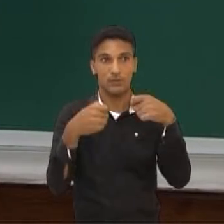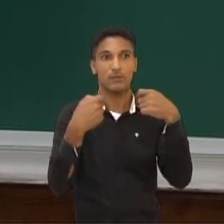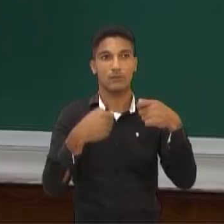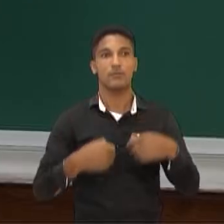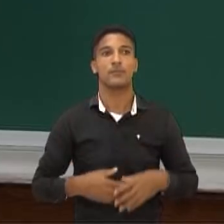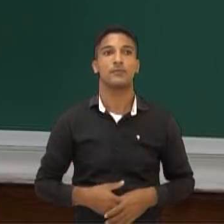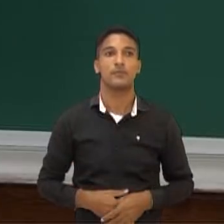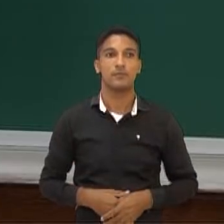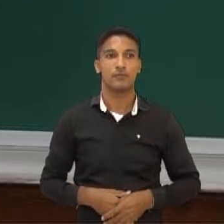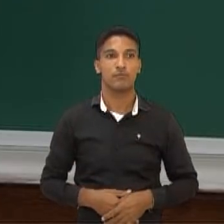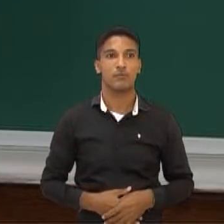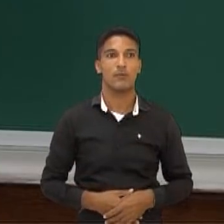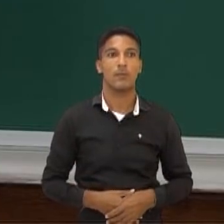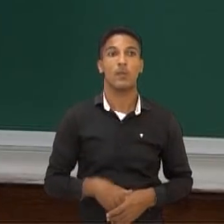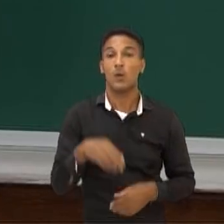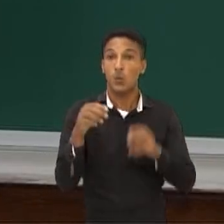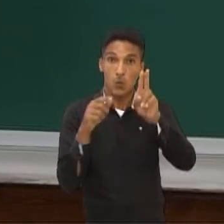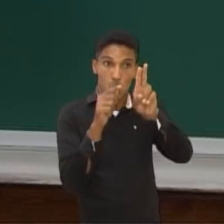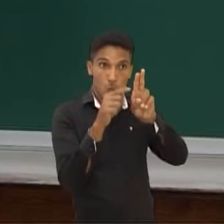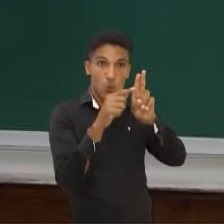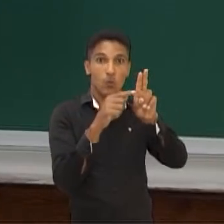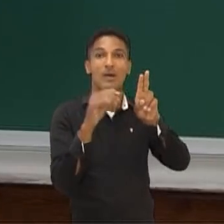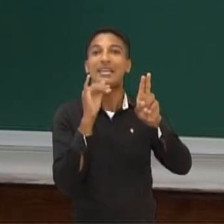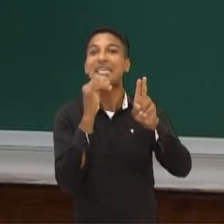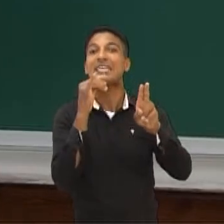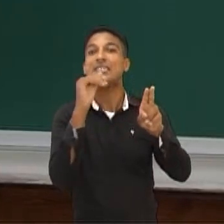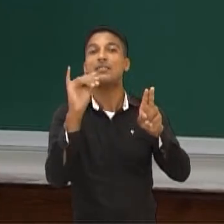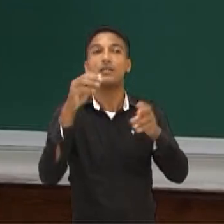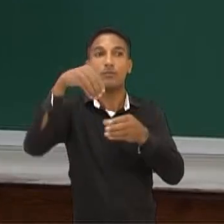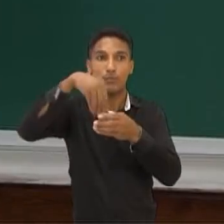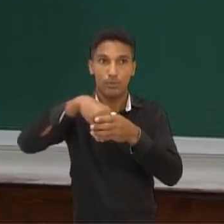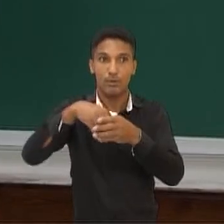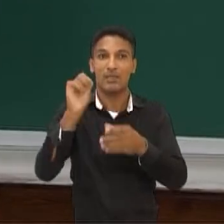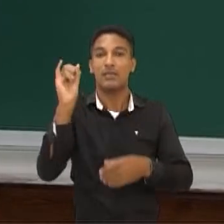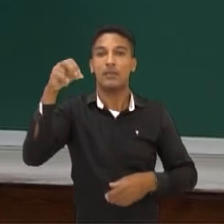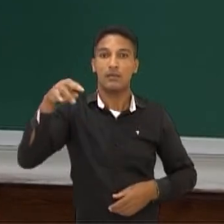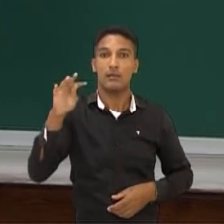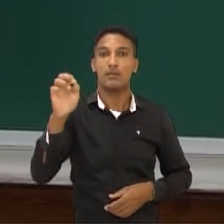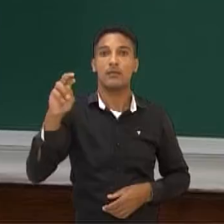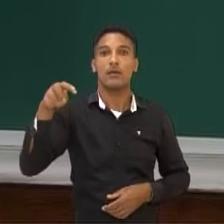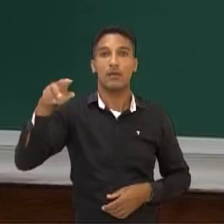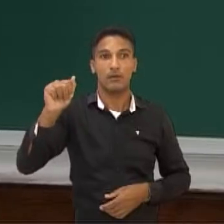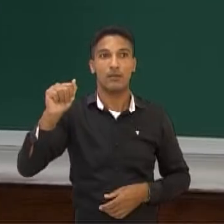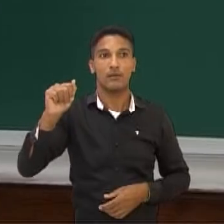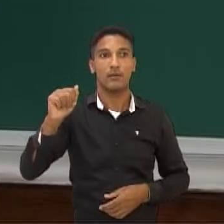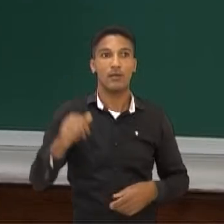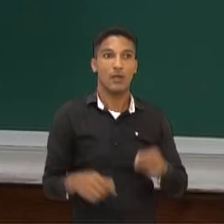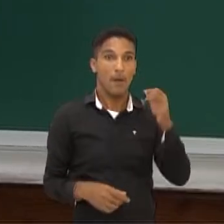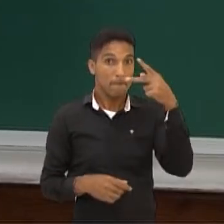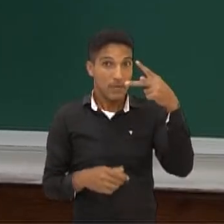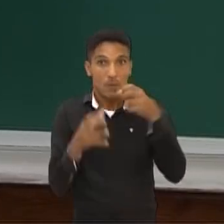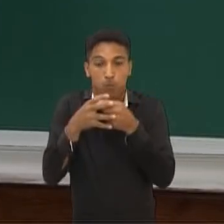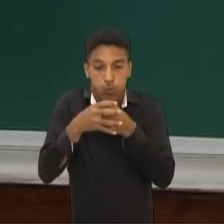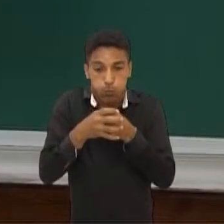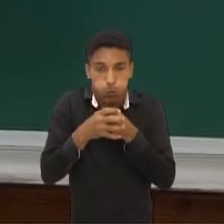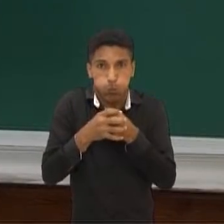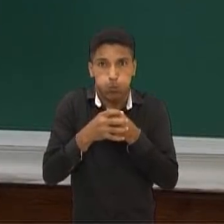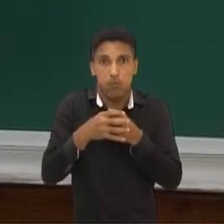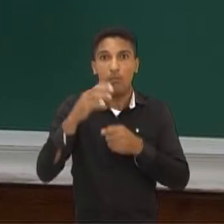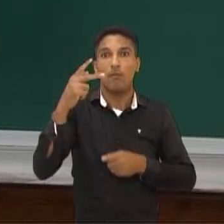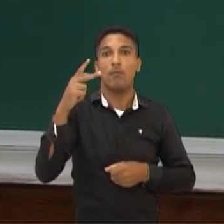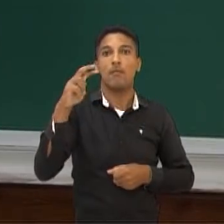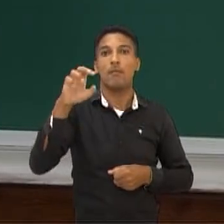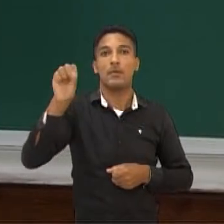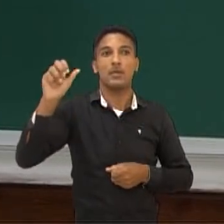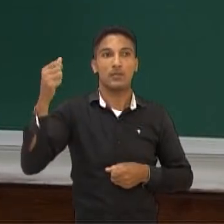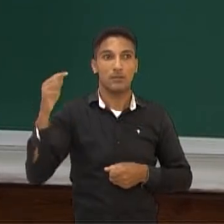receita, que é a fórmula e os ingredientes. O U é energia interna, O é energia interna, o P é a pressão e o ΔV